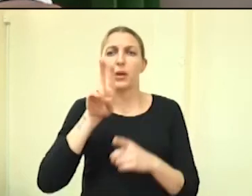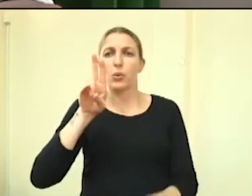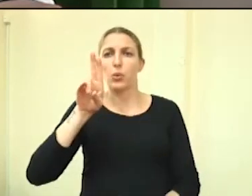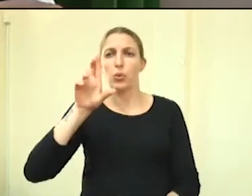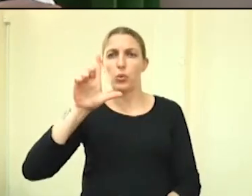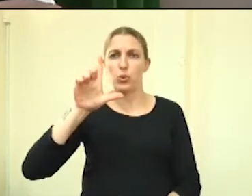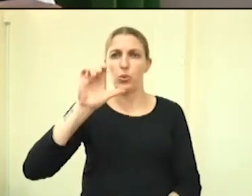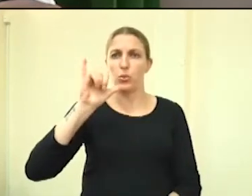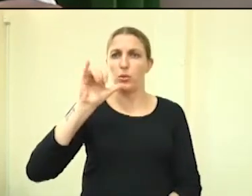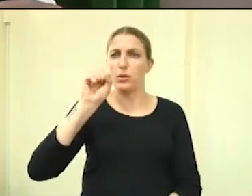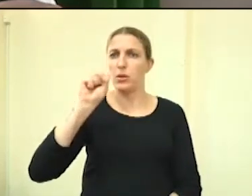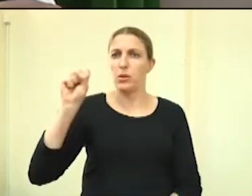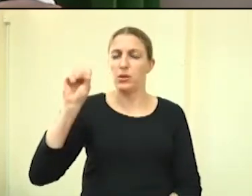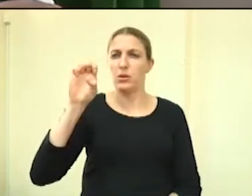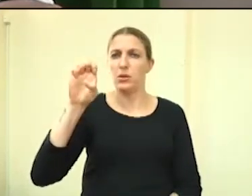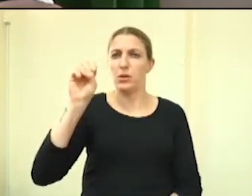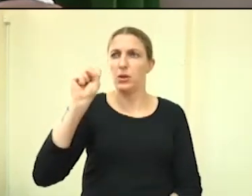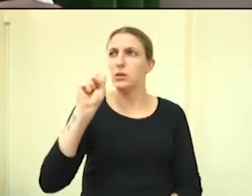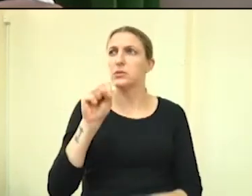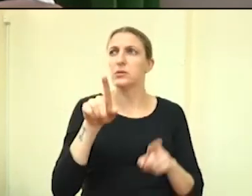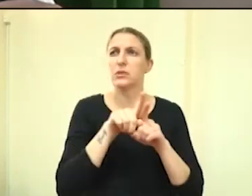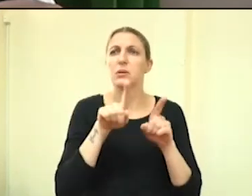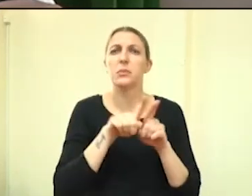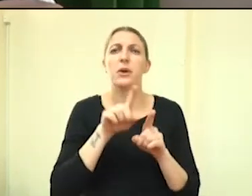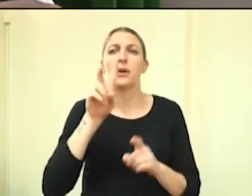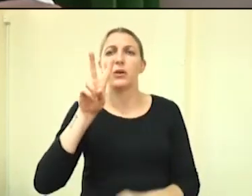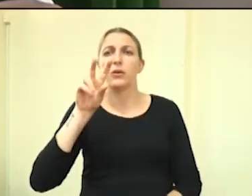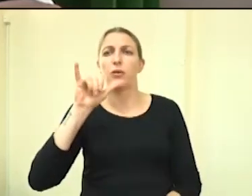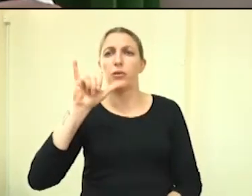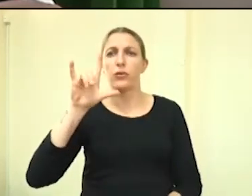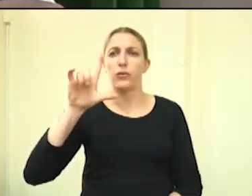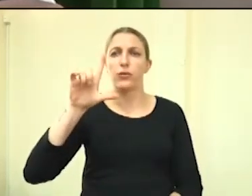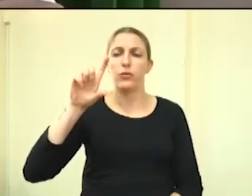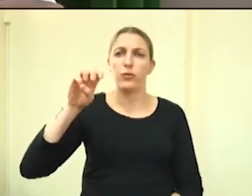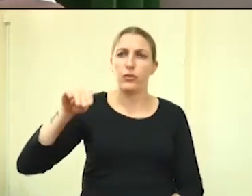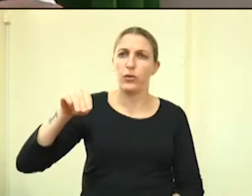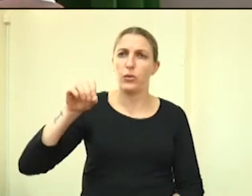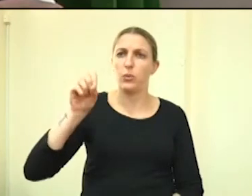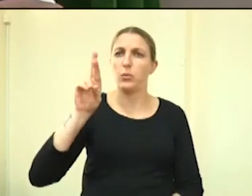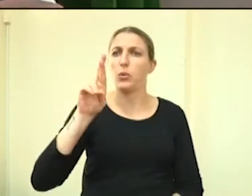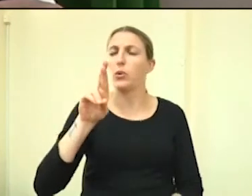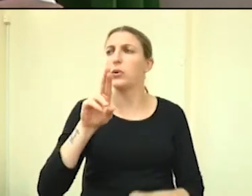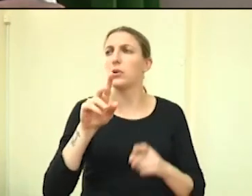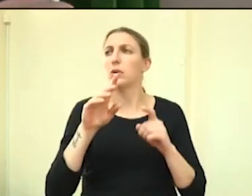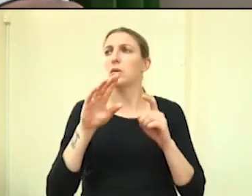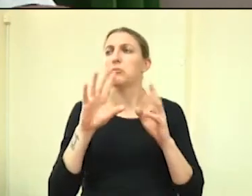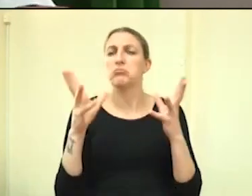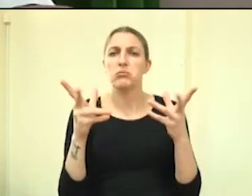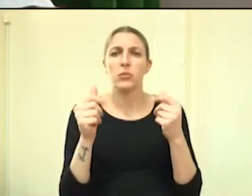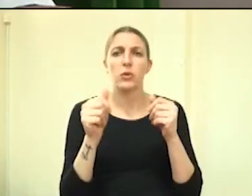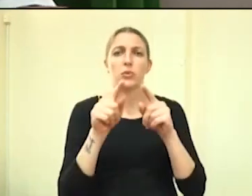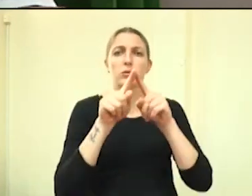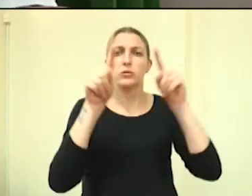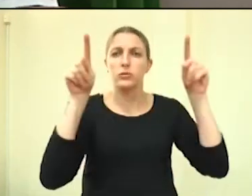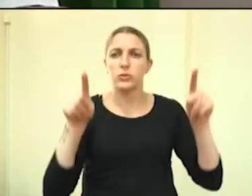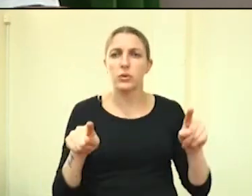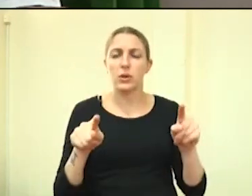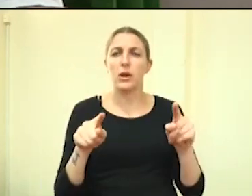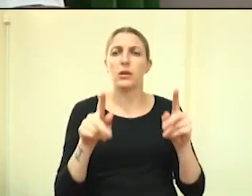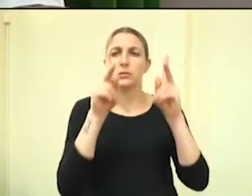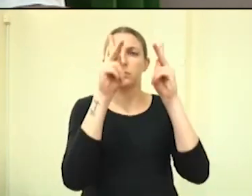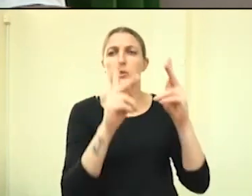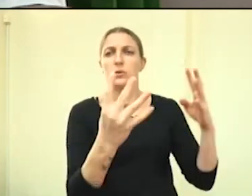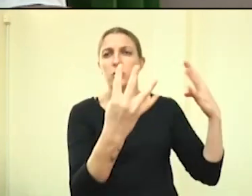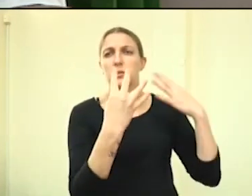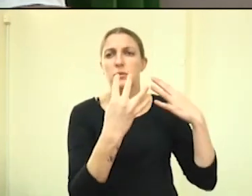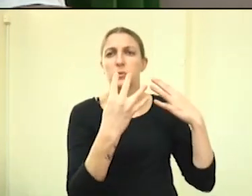Também quero cumprimentar o seu Vilmor Verde, seja bem-vindo a essa casa, todos os funcionários dessa casa, público que nos assiste.